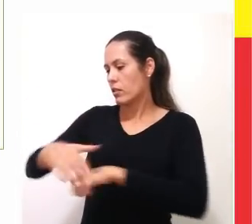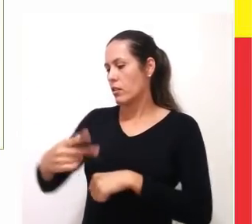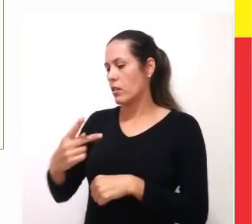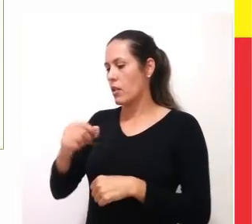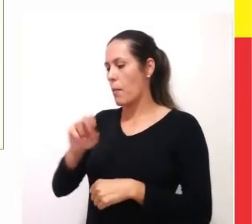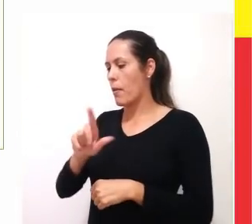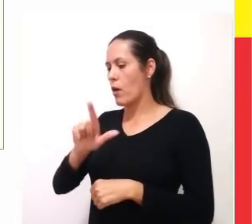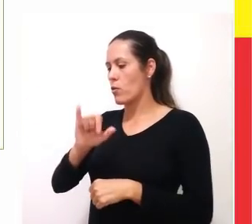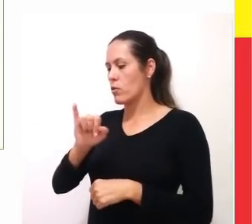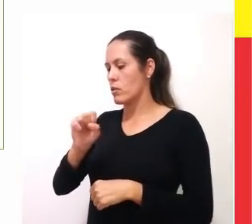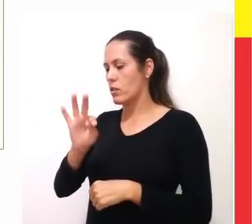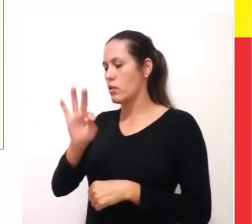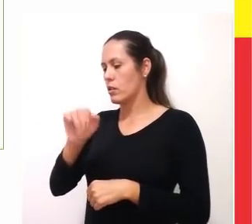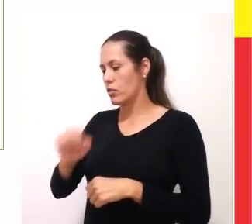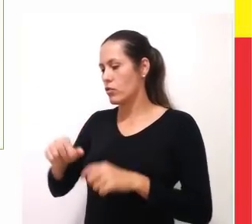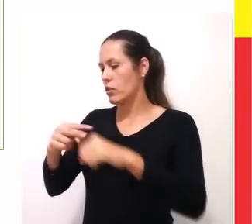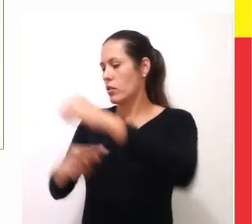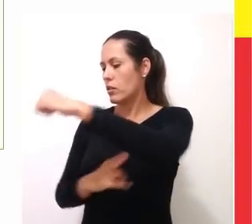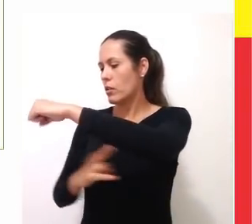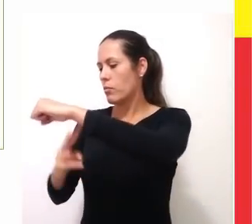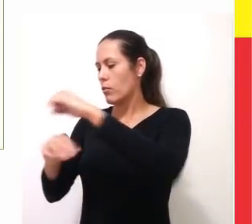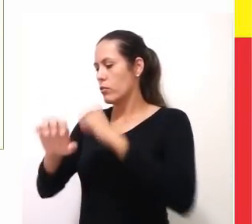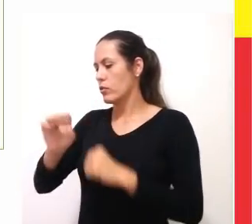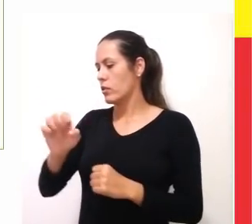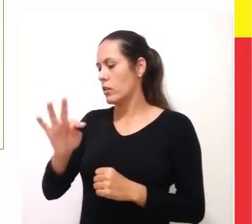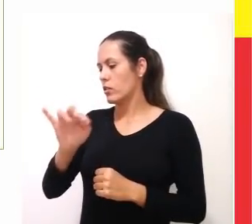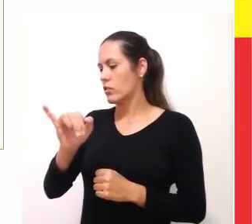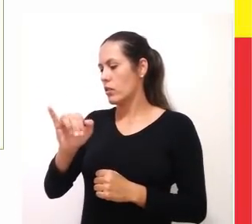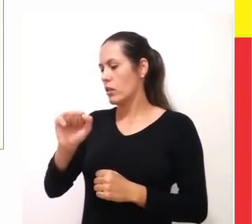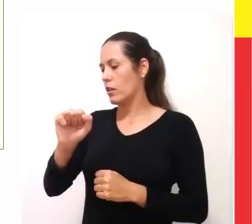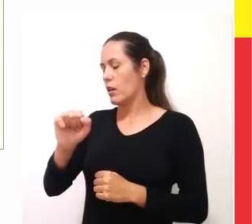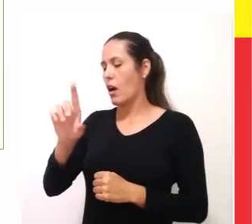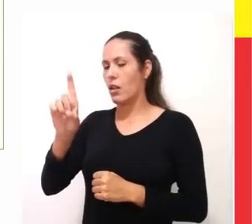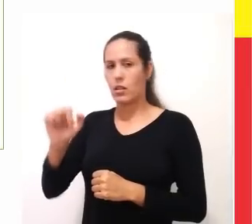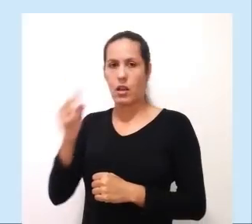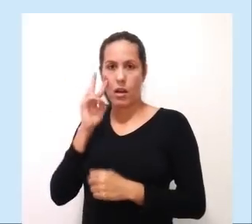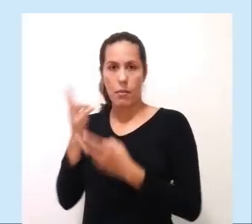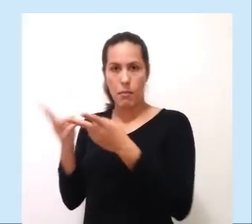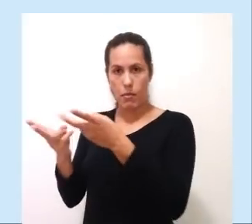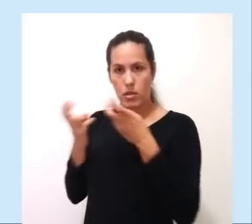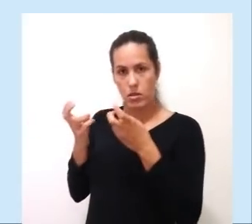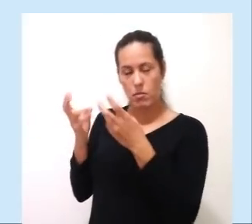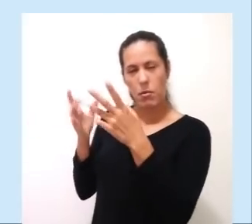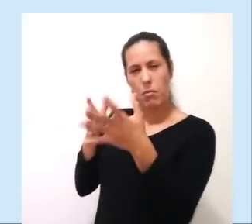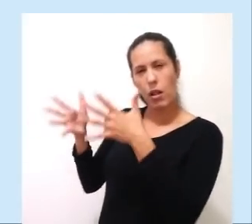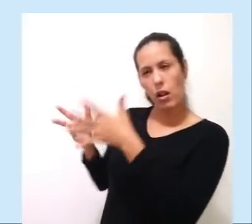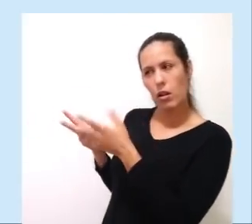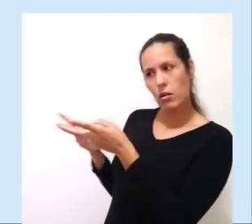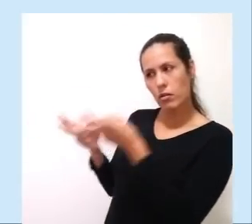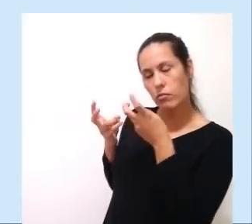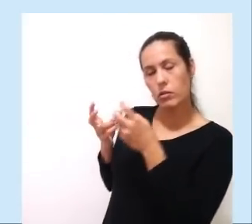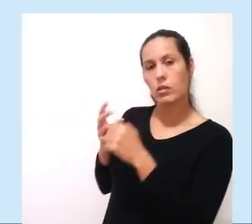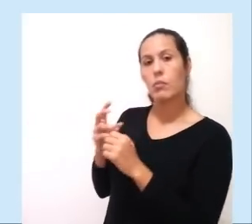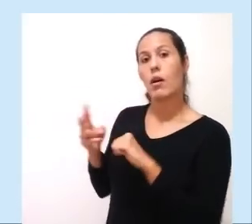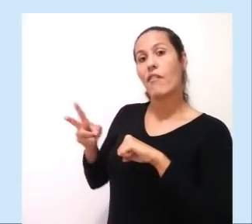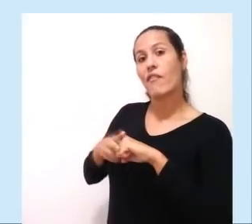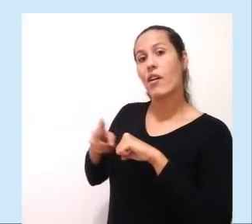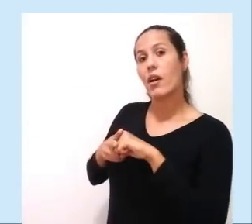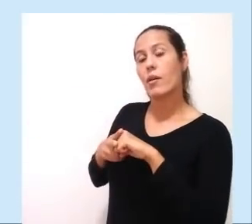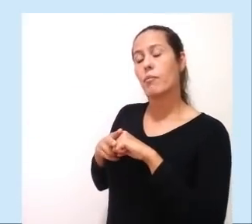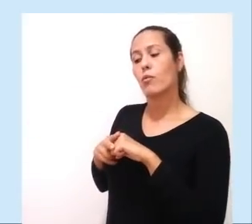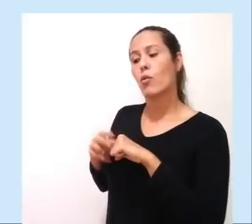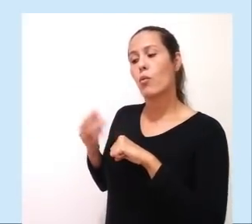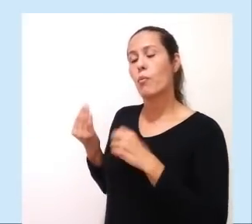São Paulo. Veja que todos os verbos aí estão no passado. Aí nós temos também um exemplo, como eu